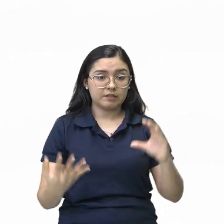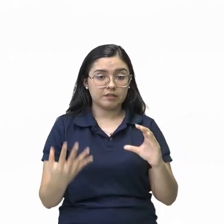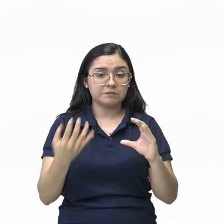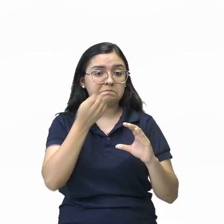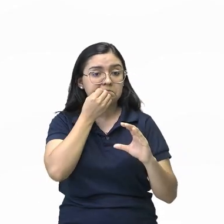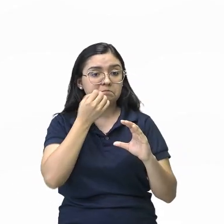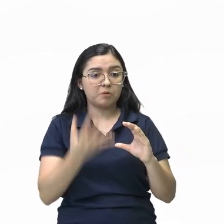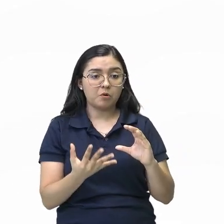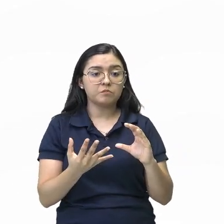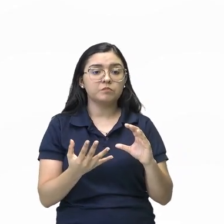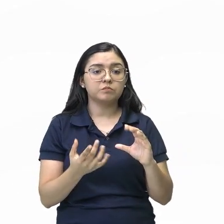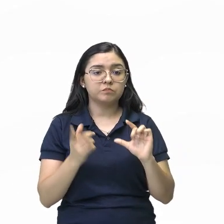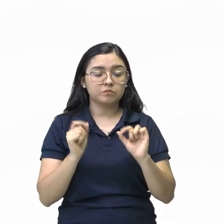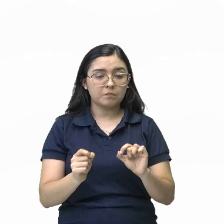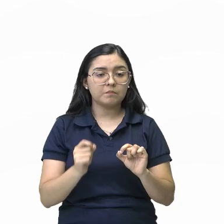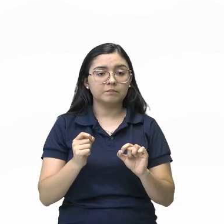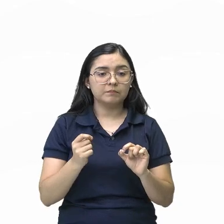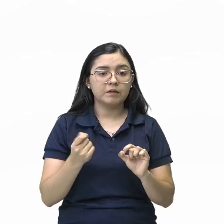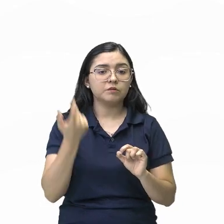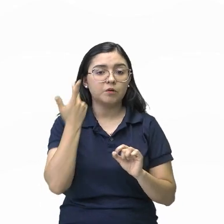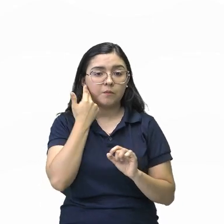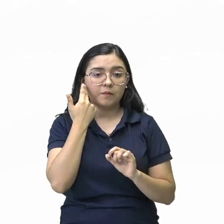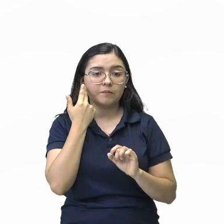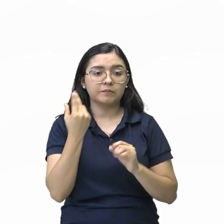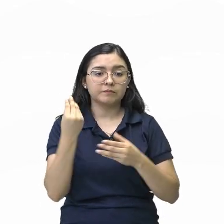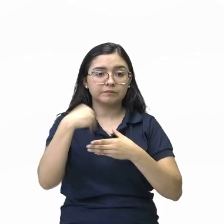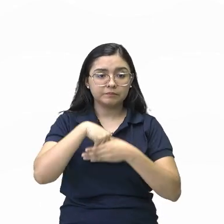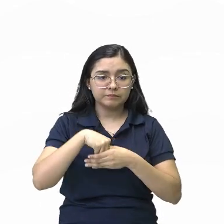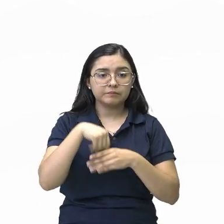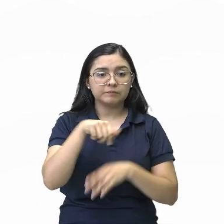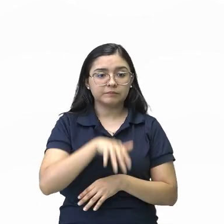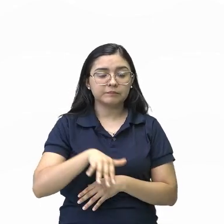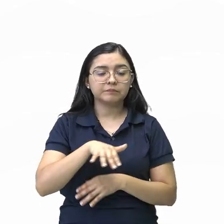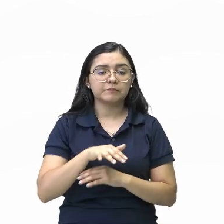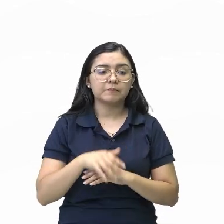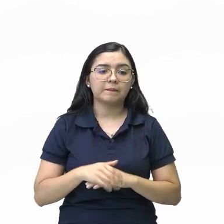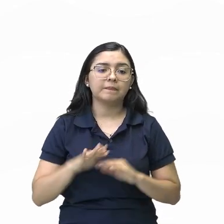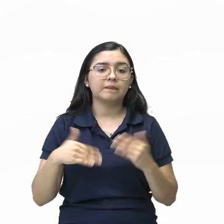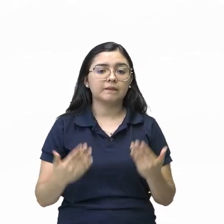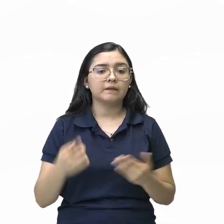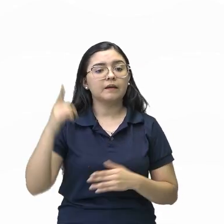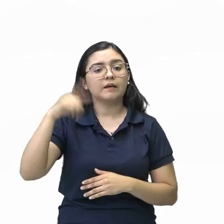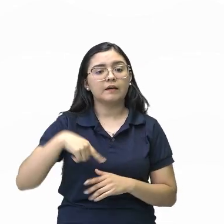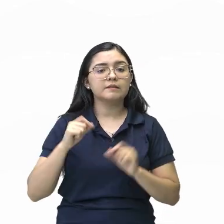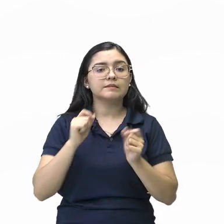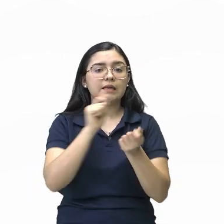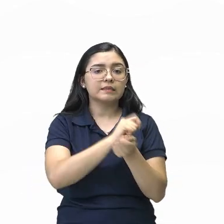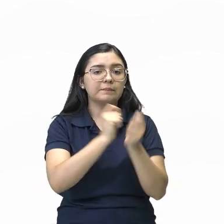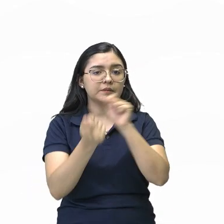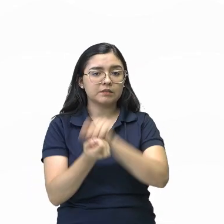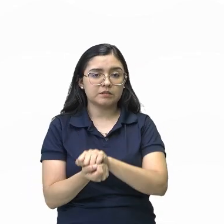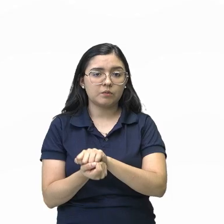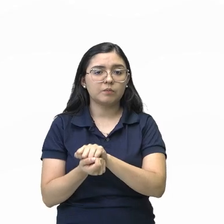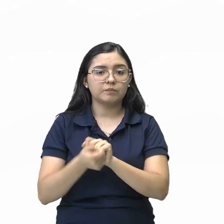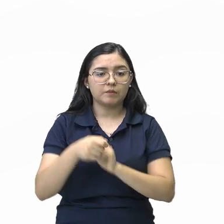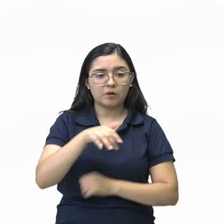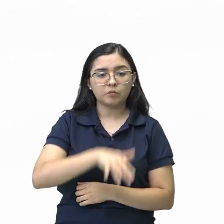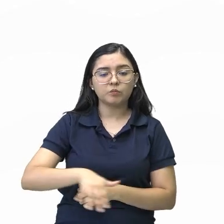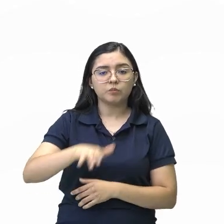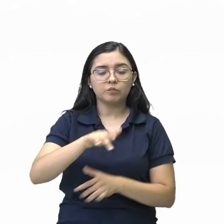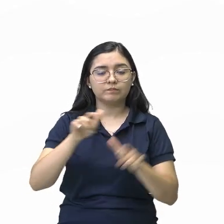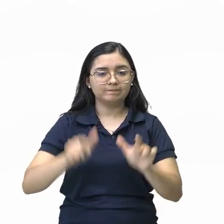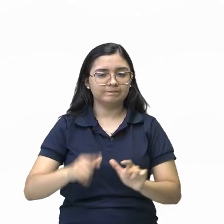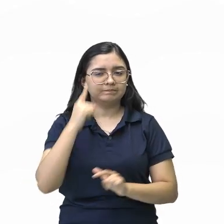benéficas tornam-se mais comuns na população. E isso é a adaptação. Olha só